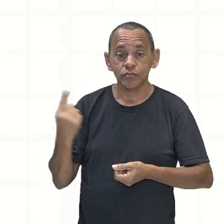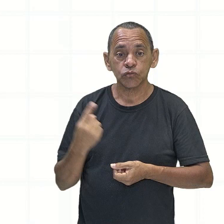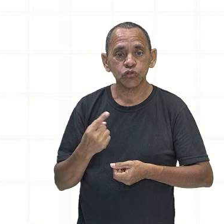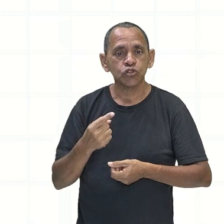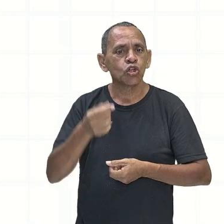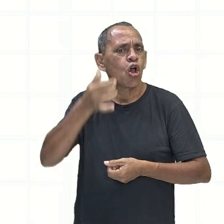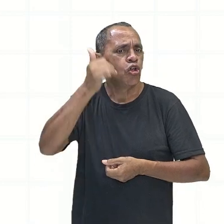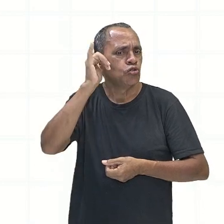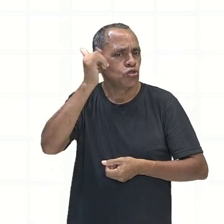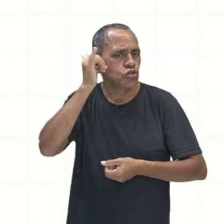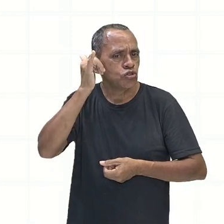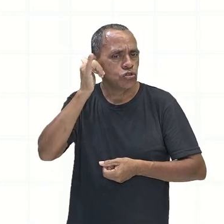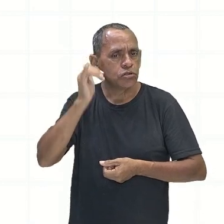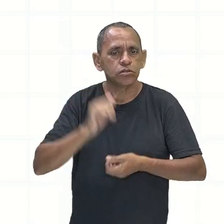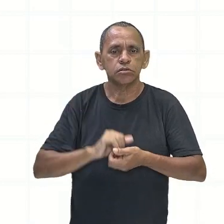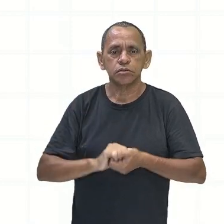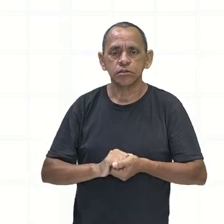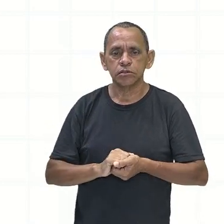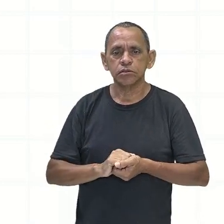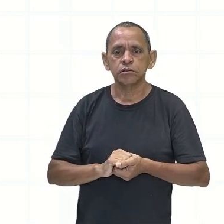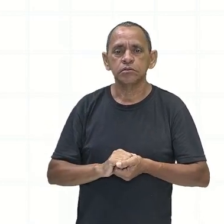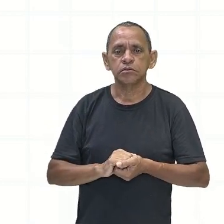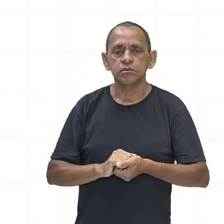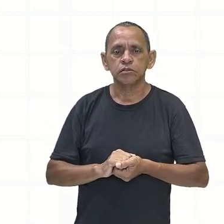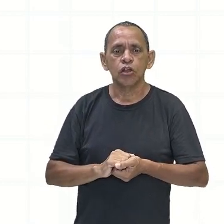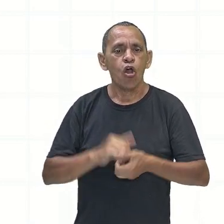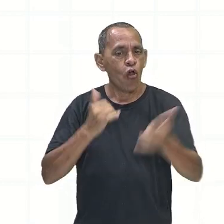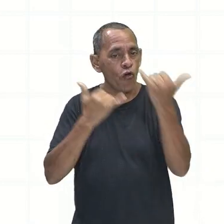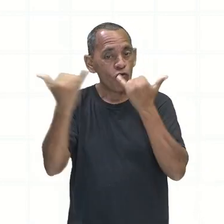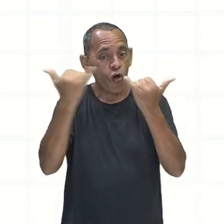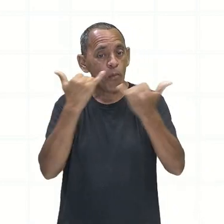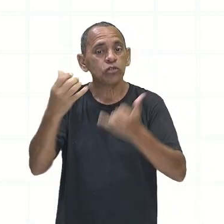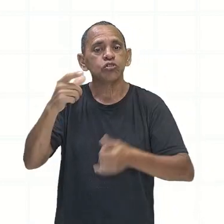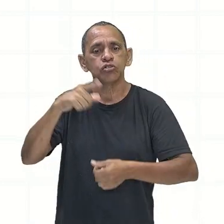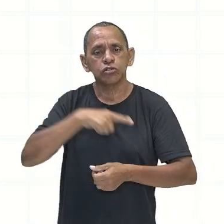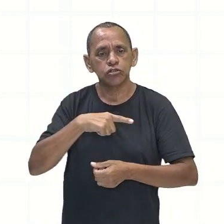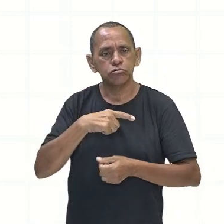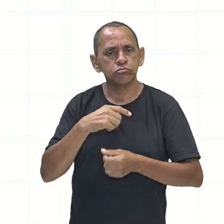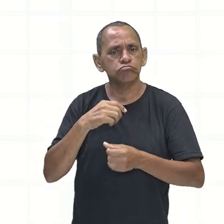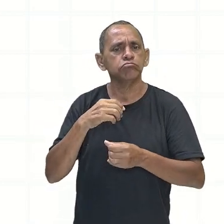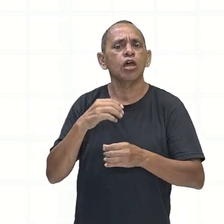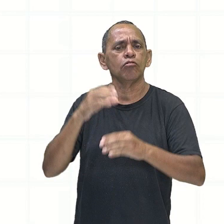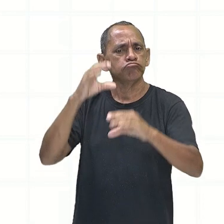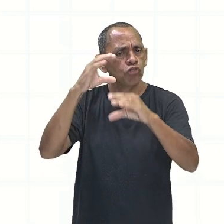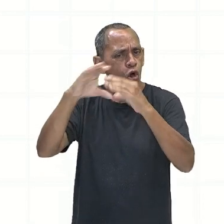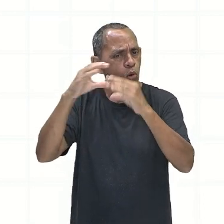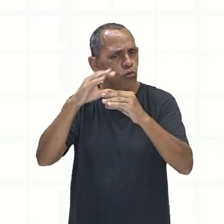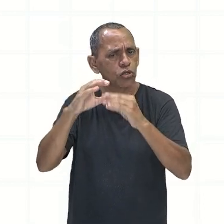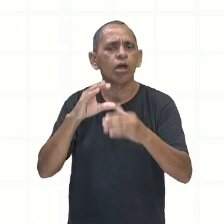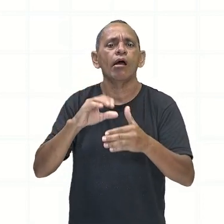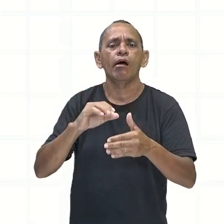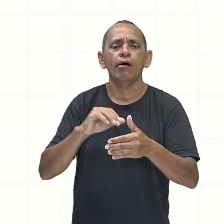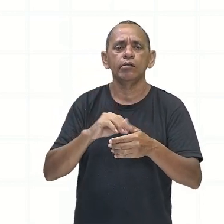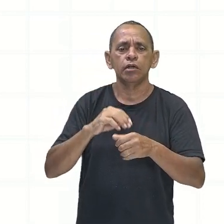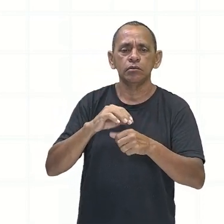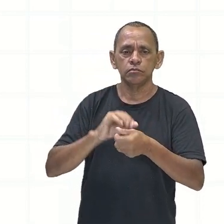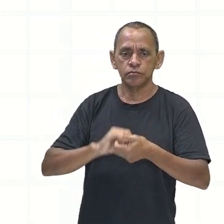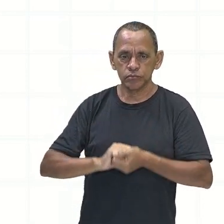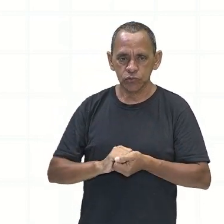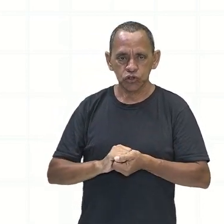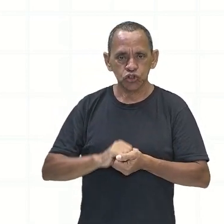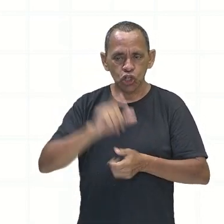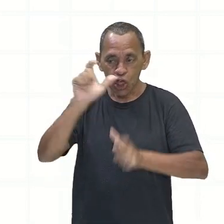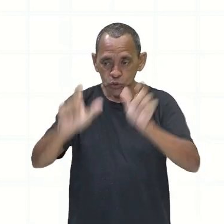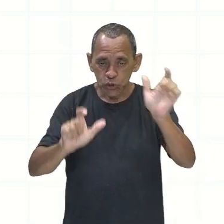no caso, são informações que devem ser comunicadas às pessoas né? São fatos